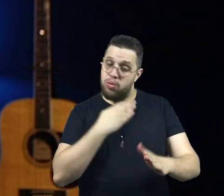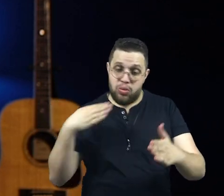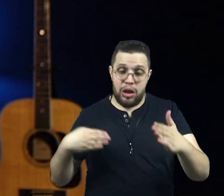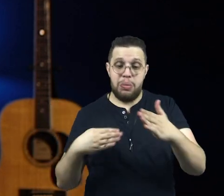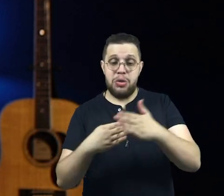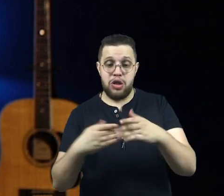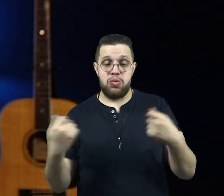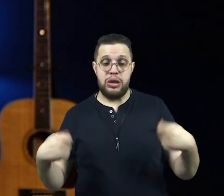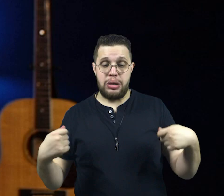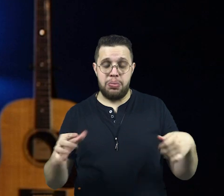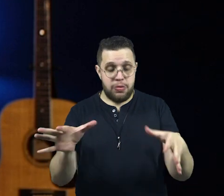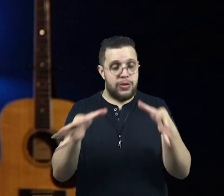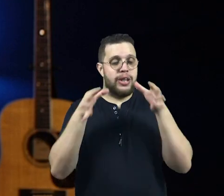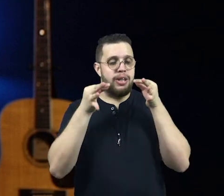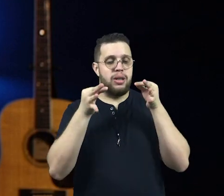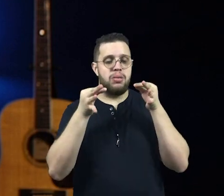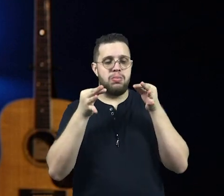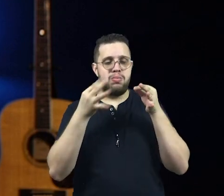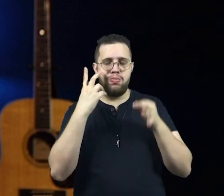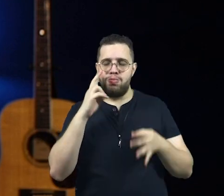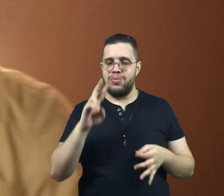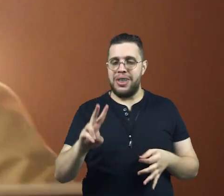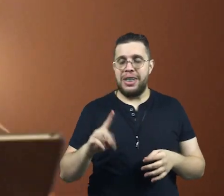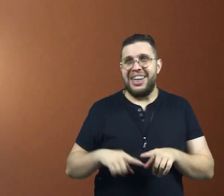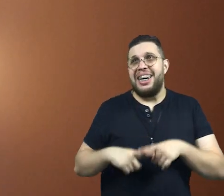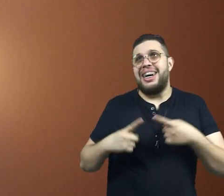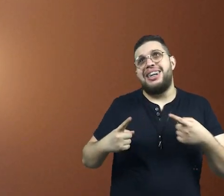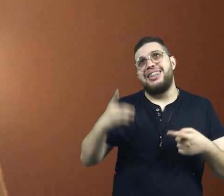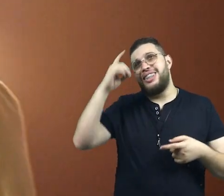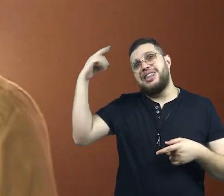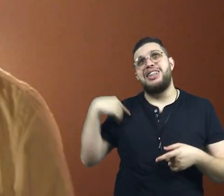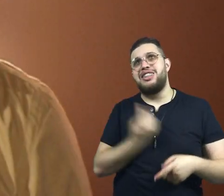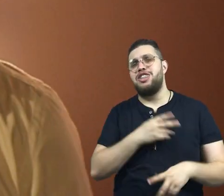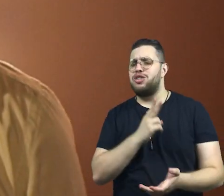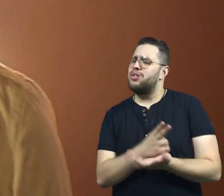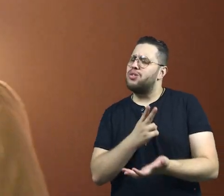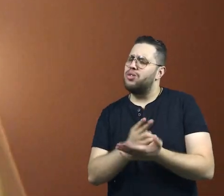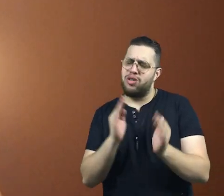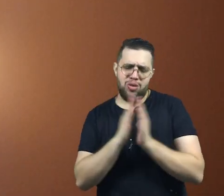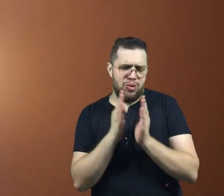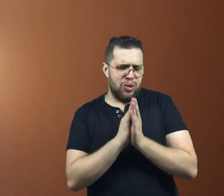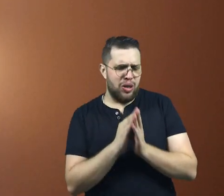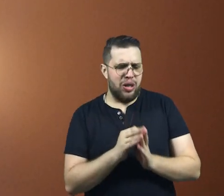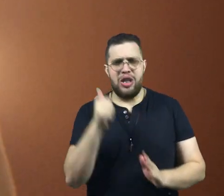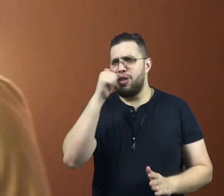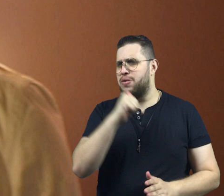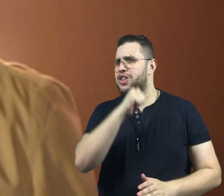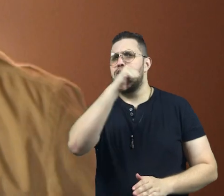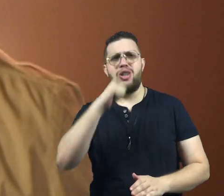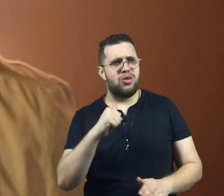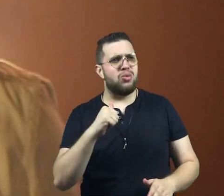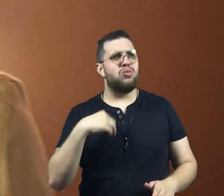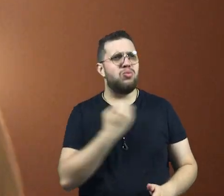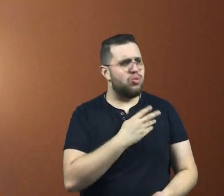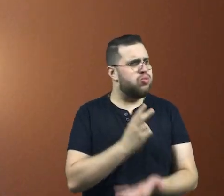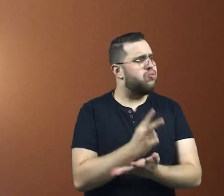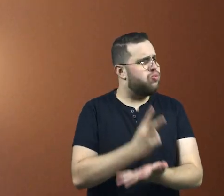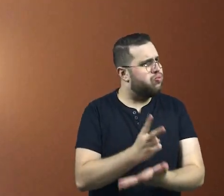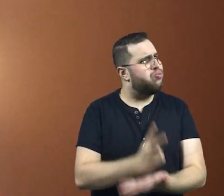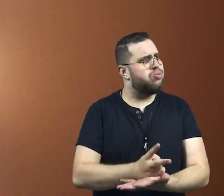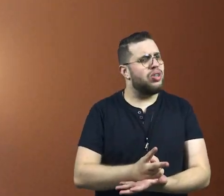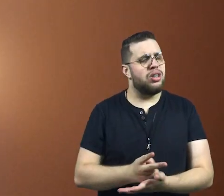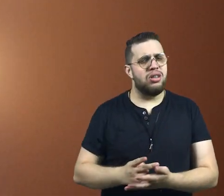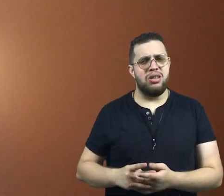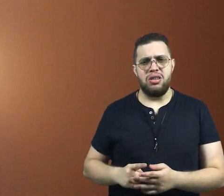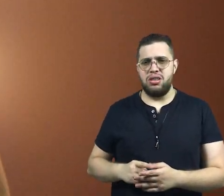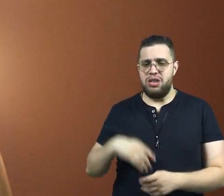vocês deixaram de observar. Ai, Deus, mas a gente está orando, a gente fez jejum. Quanto a gente não fez jejum esses últimos meses